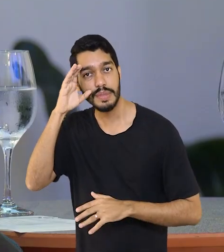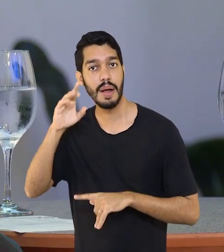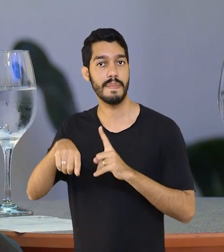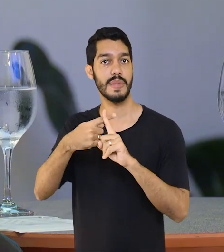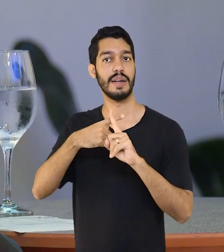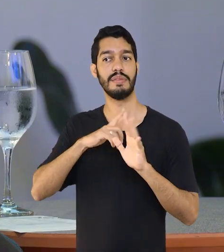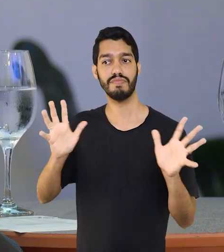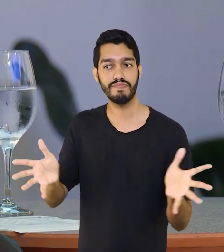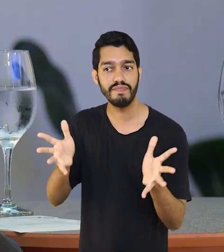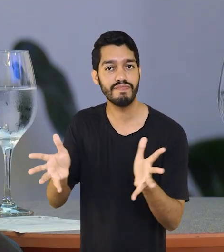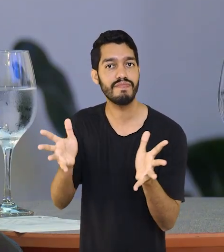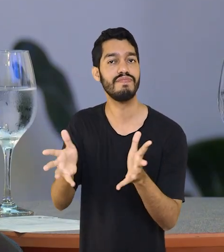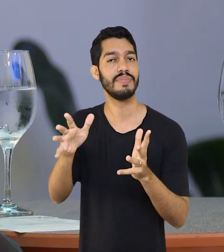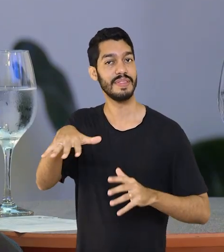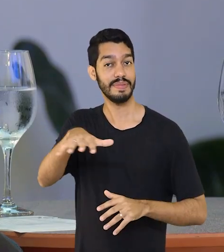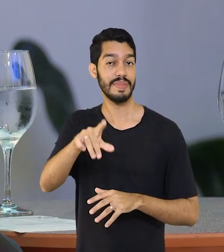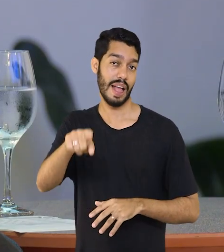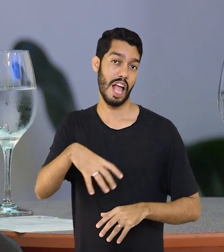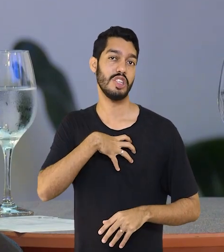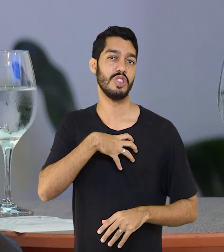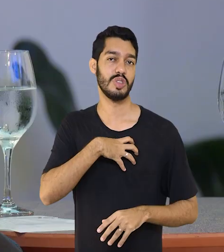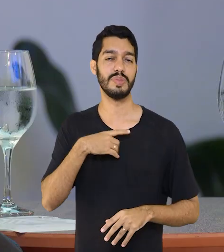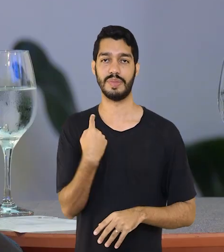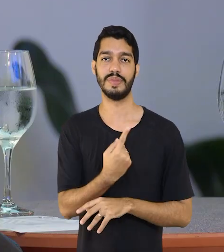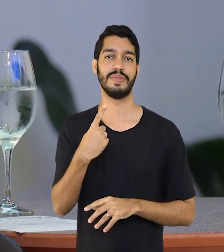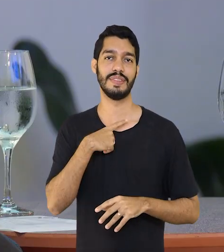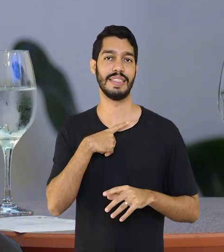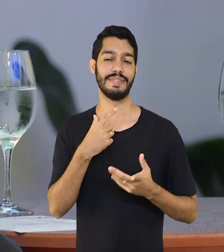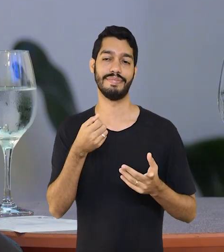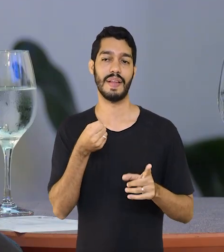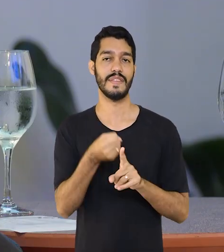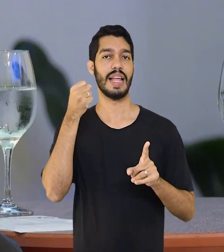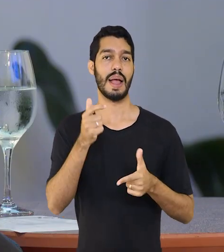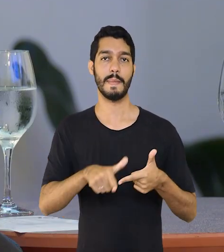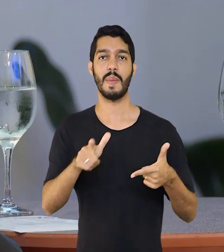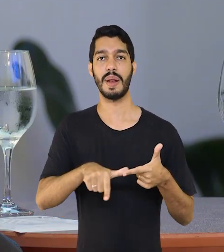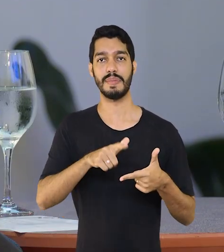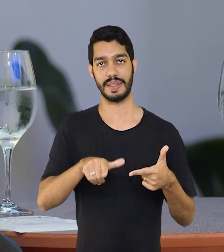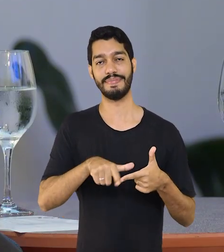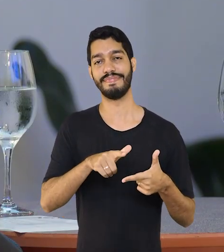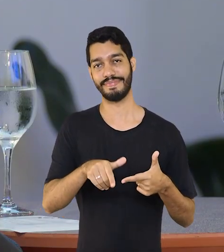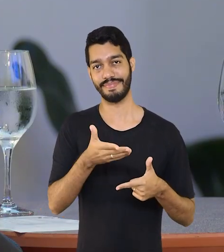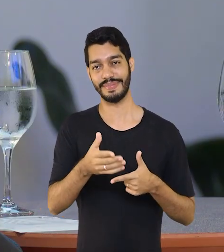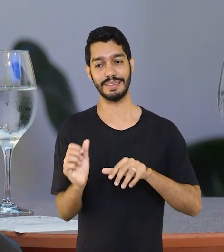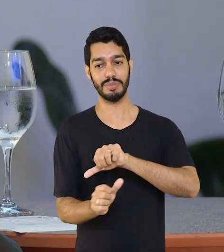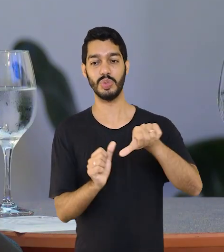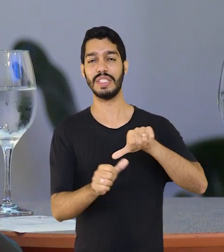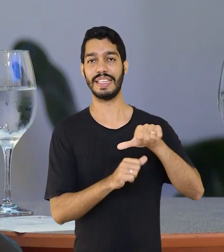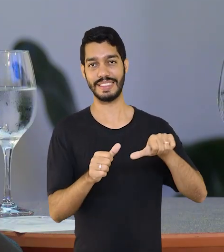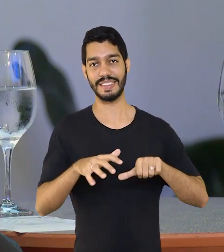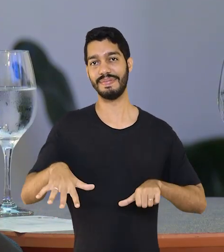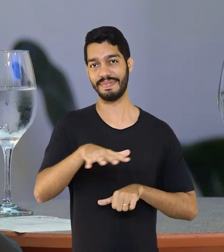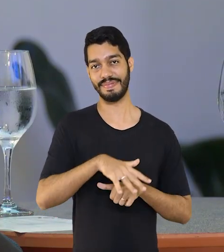atento, estimular, que eu acho que é uma maneira que a gente tem de enfrentar o problema